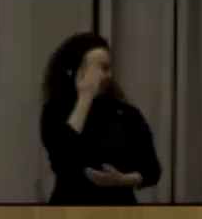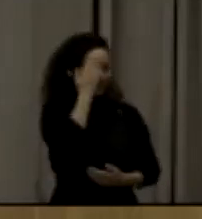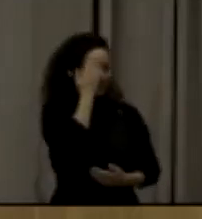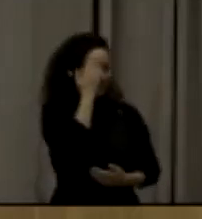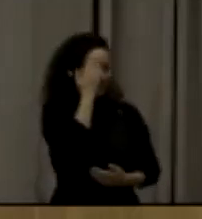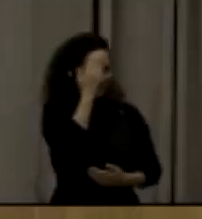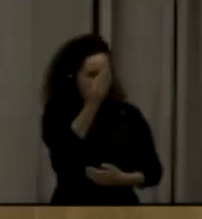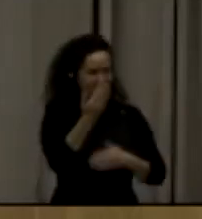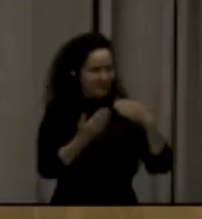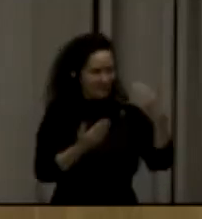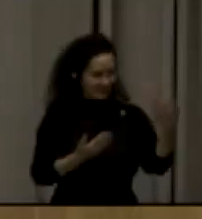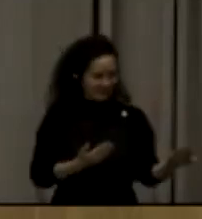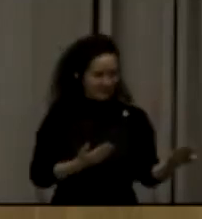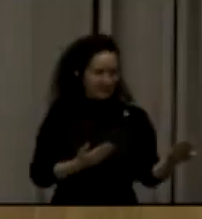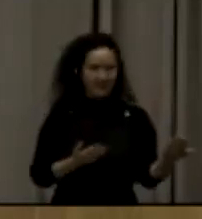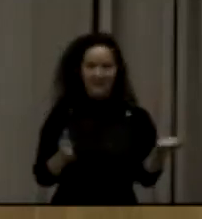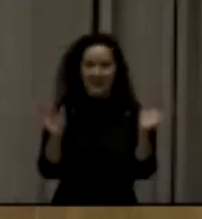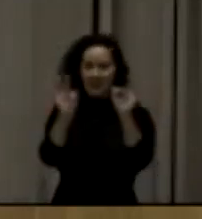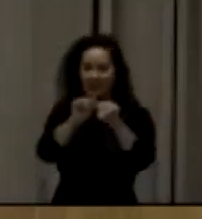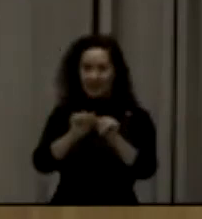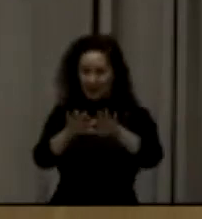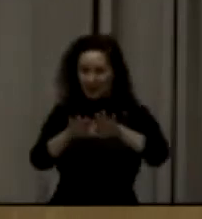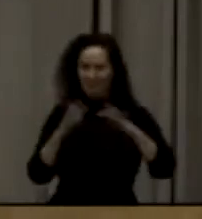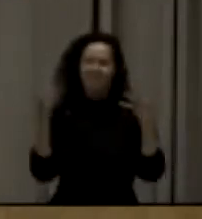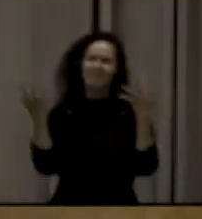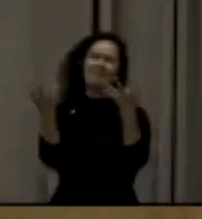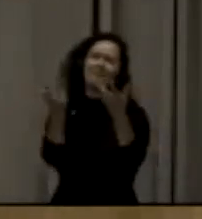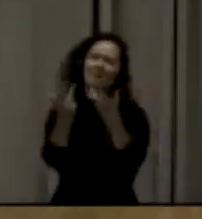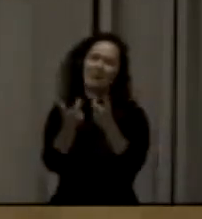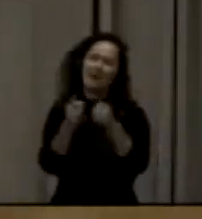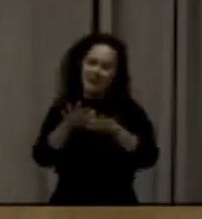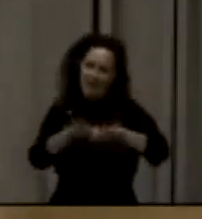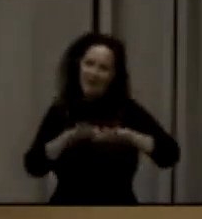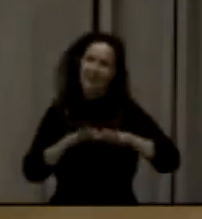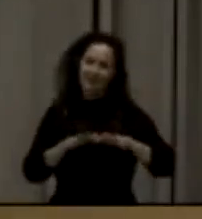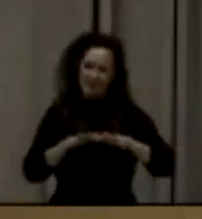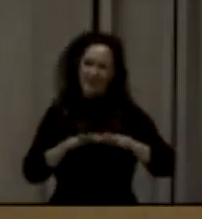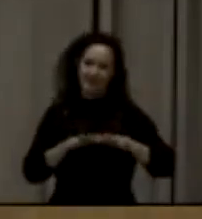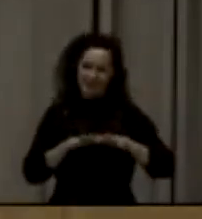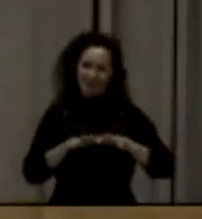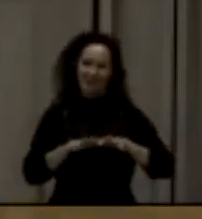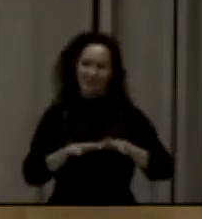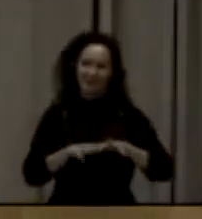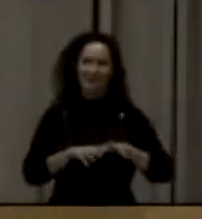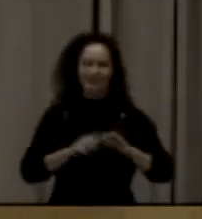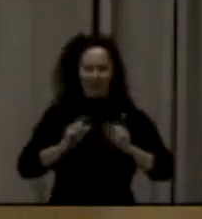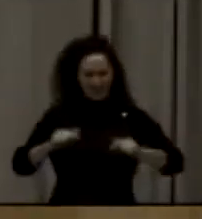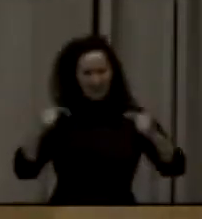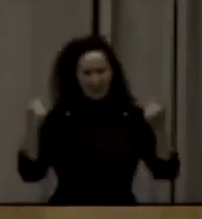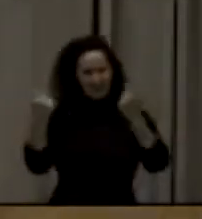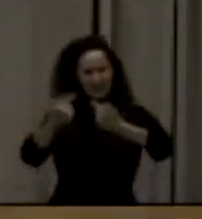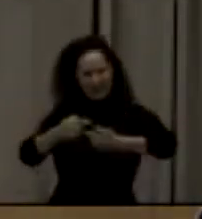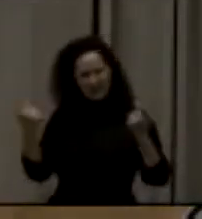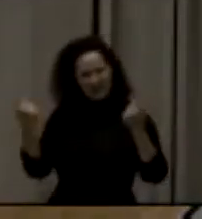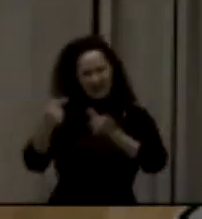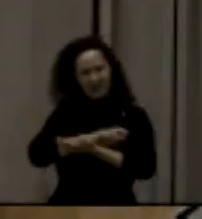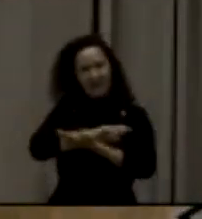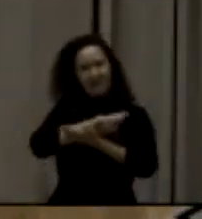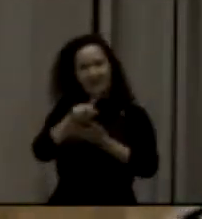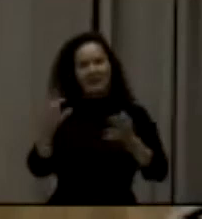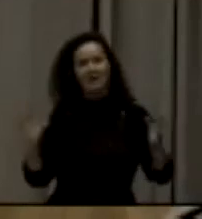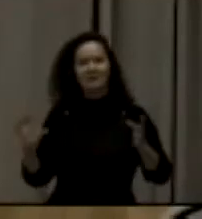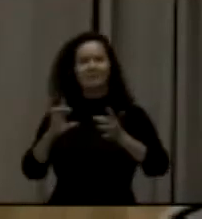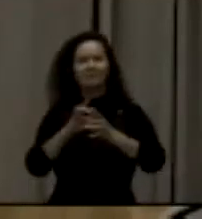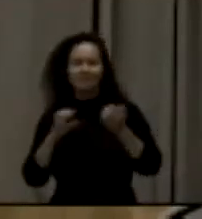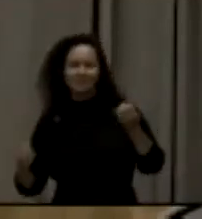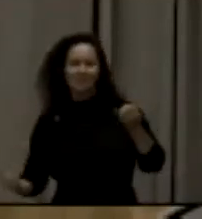Obrigado, Díglio. E encerramos essa magnífica mesa com tantos desafios e com tantas